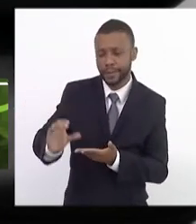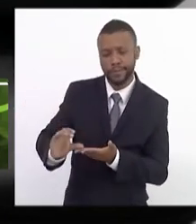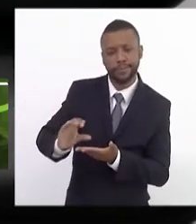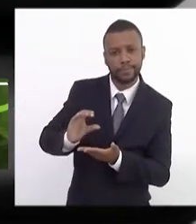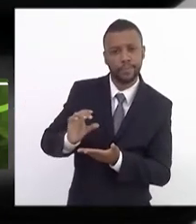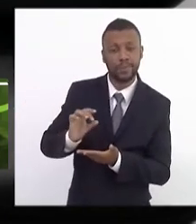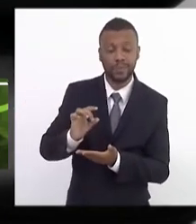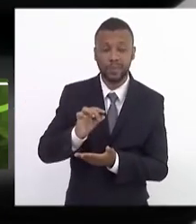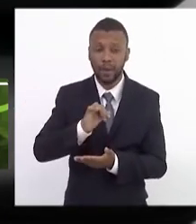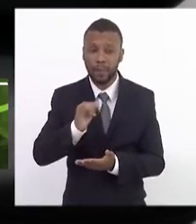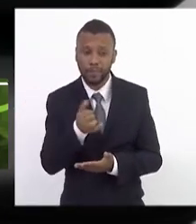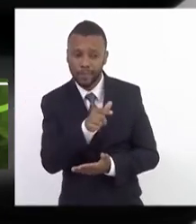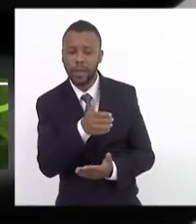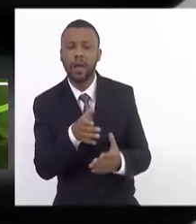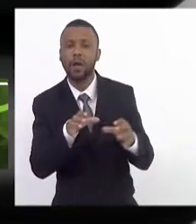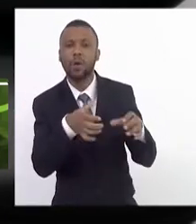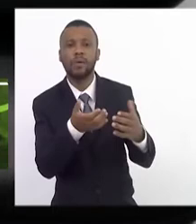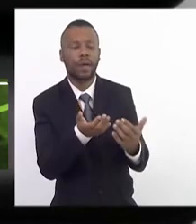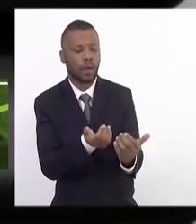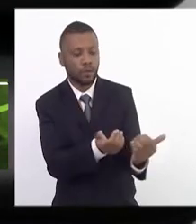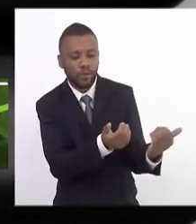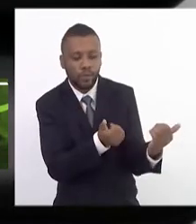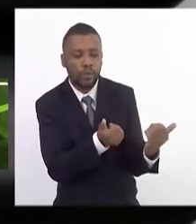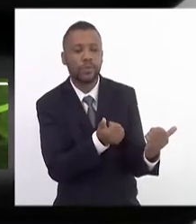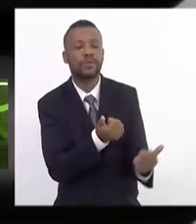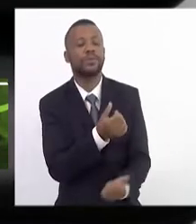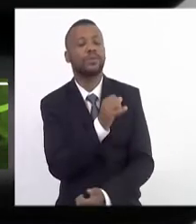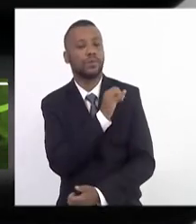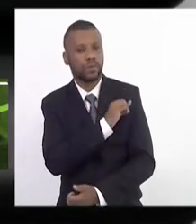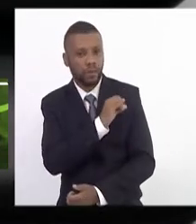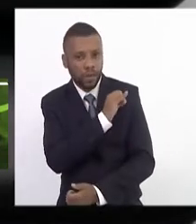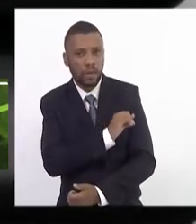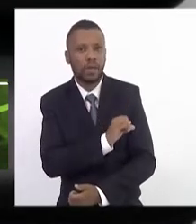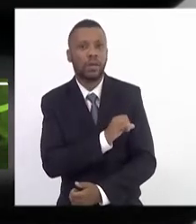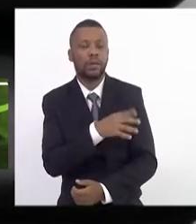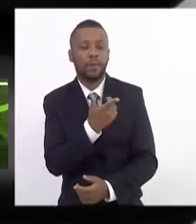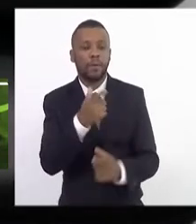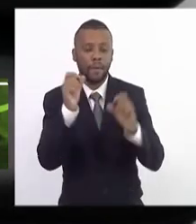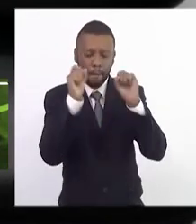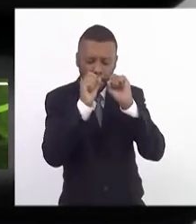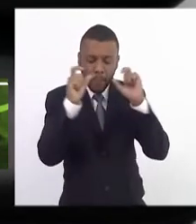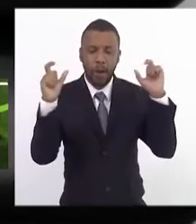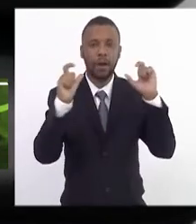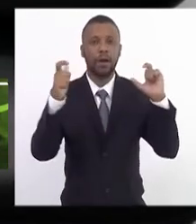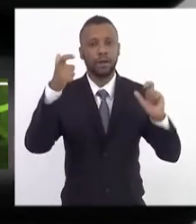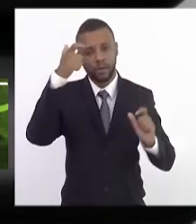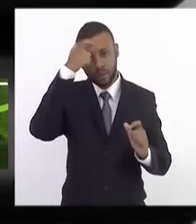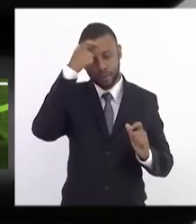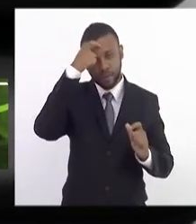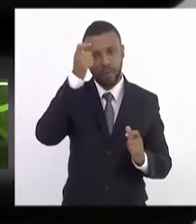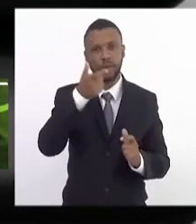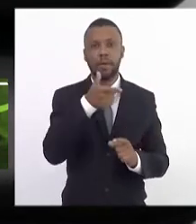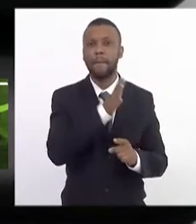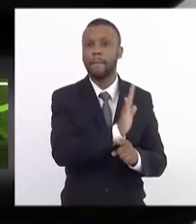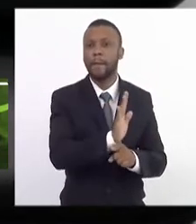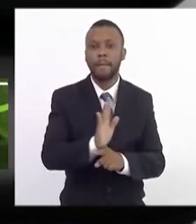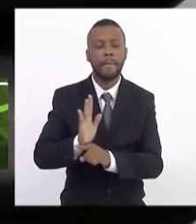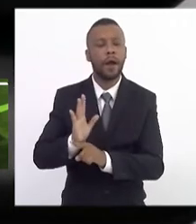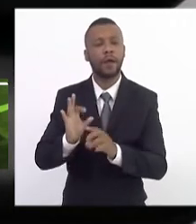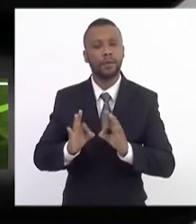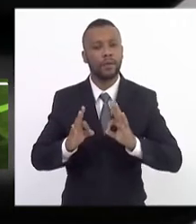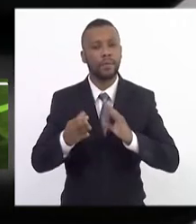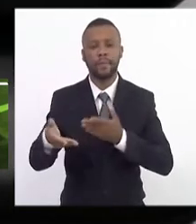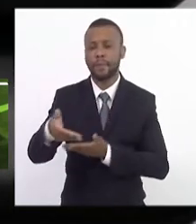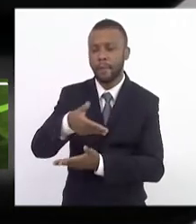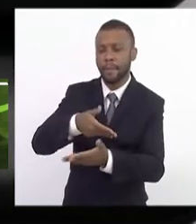nossa juventude fluminense como um despertar de consciências, levando para suas famílias, para os seus colegas,